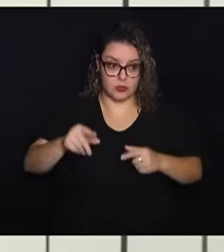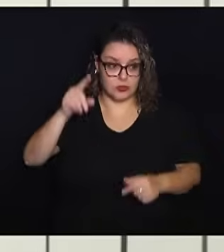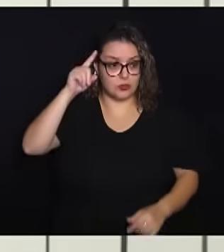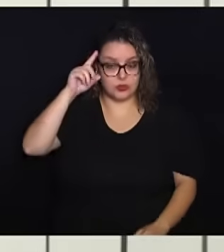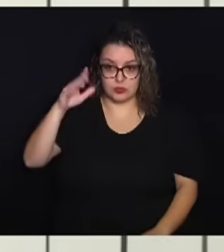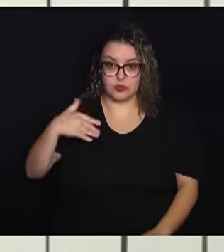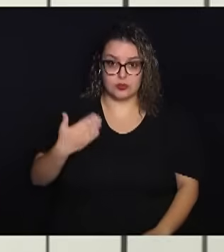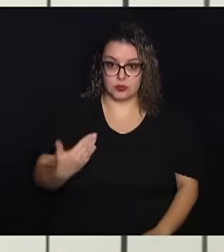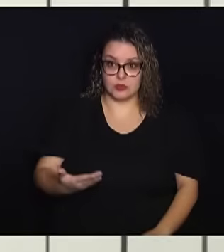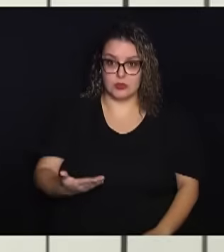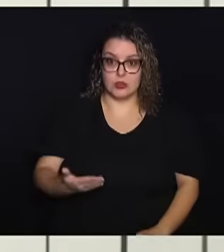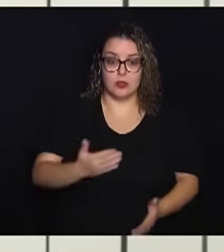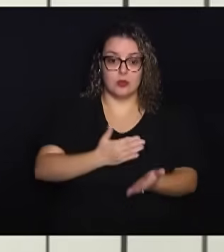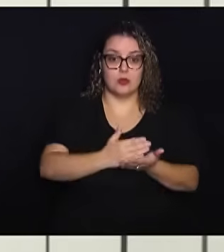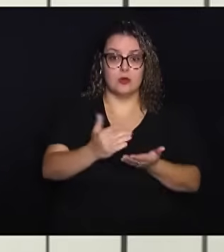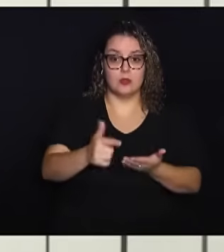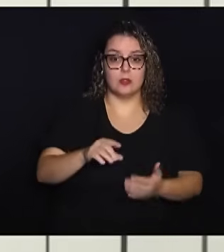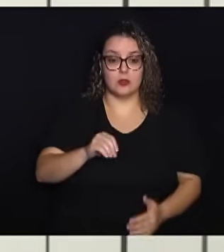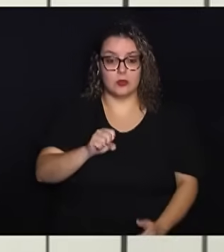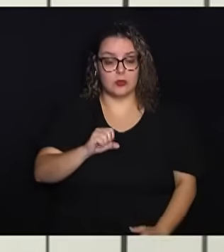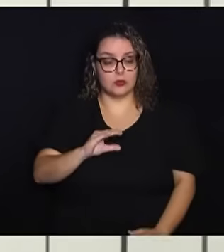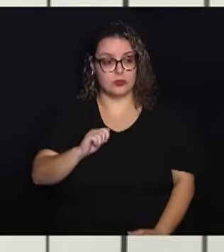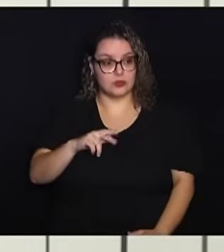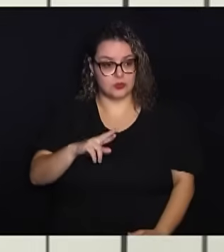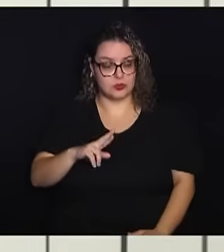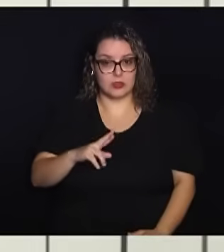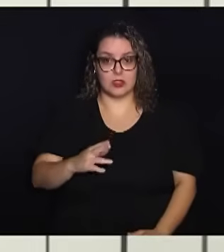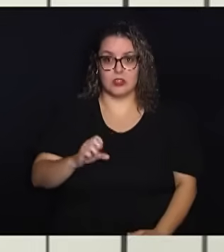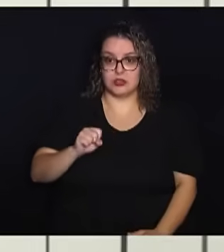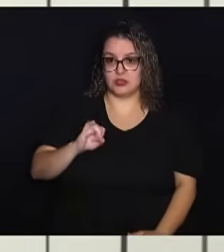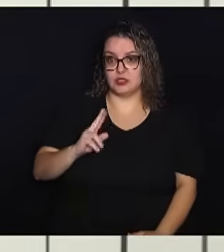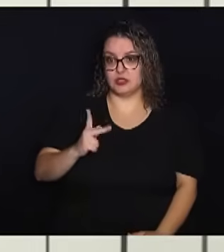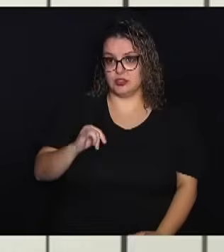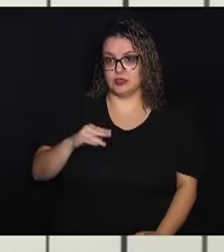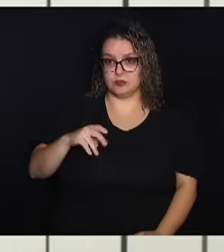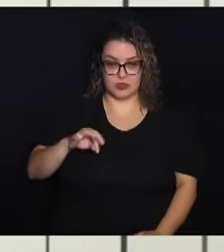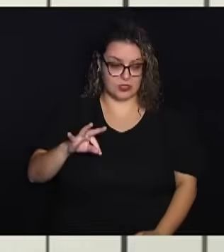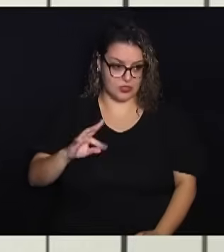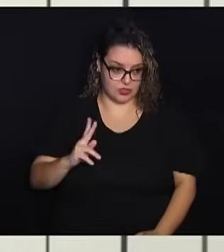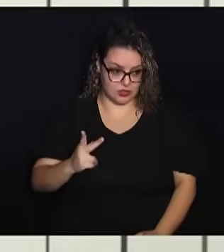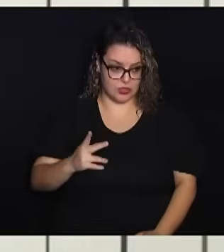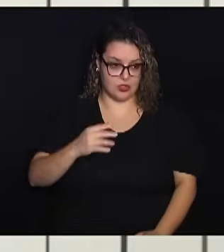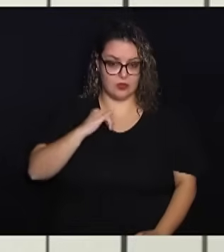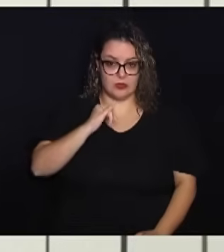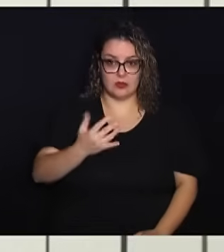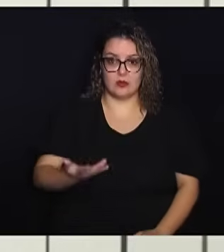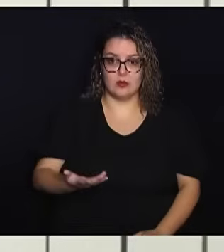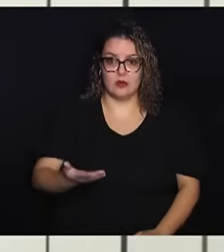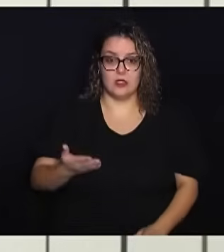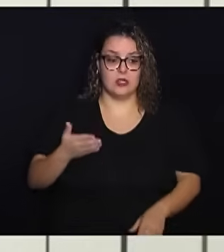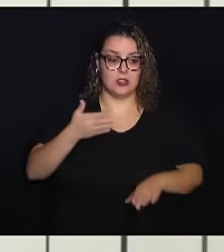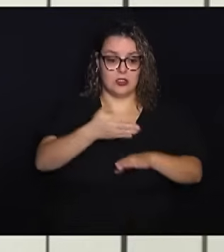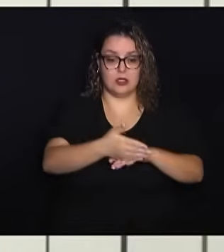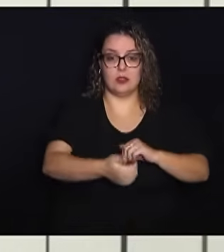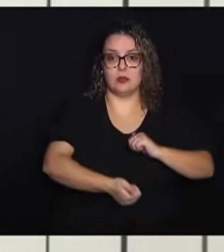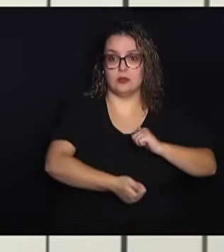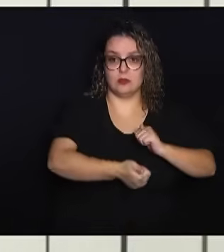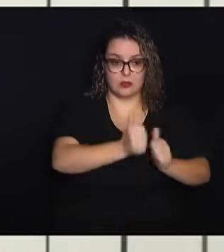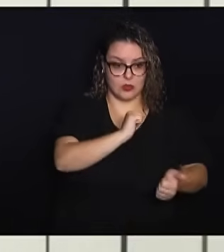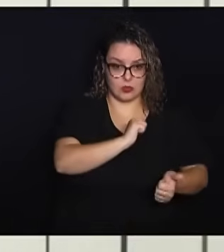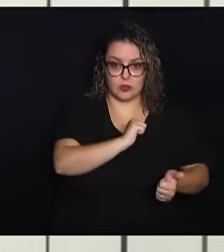dias. Aí o recomeçar do Oscar Schmidt, o que eu digo é, ele ia para um jogo,